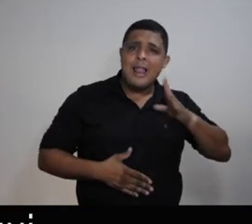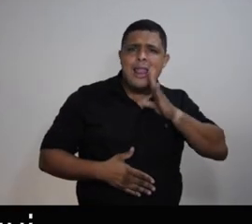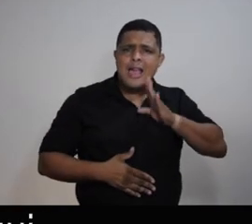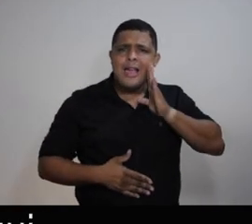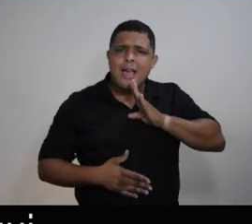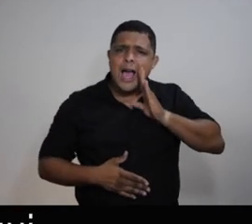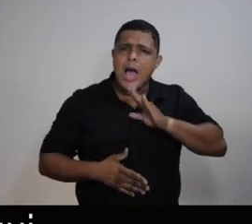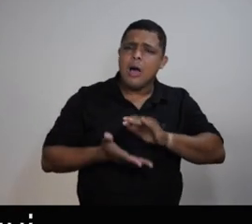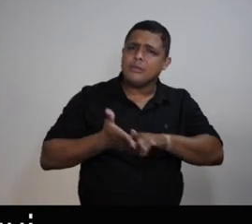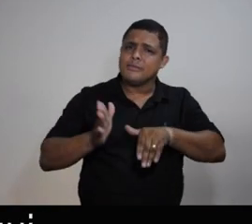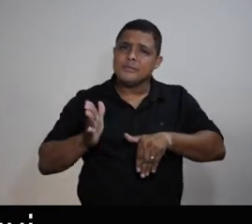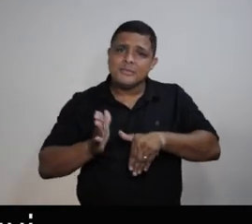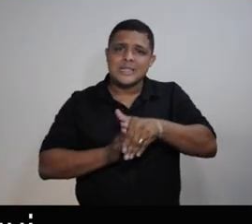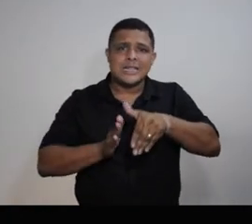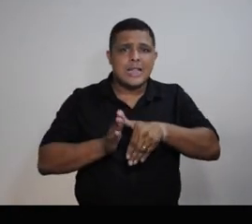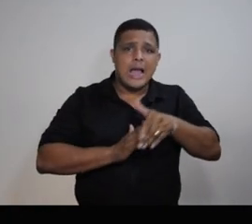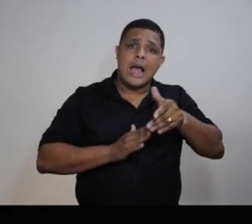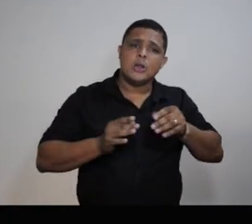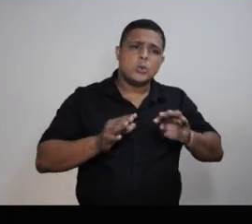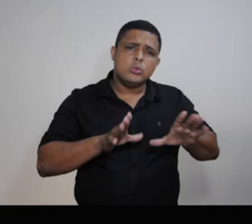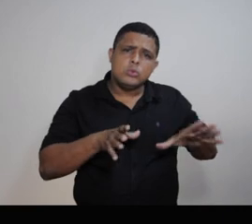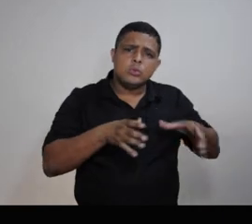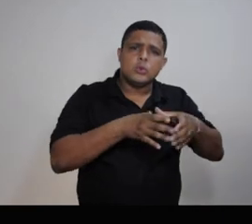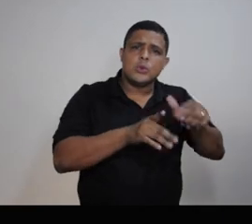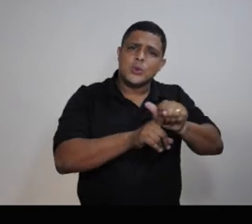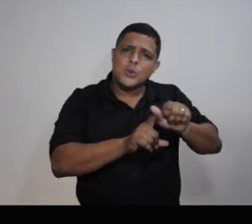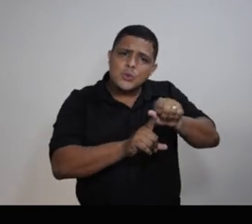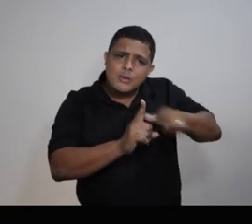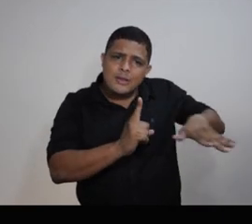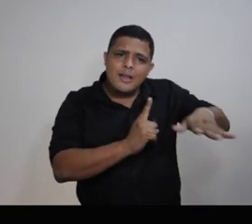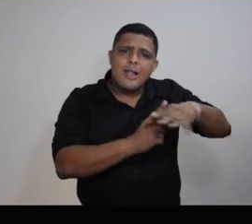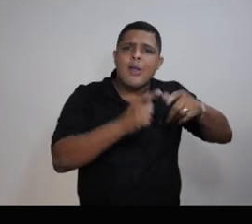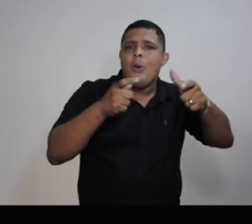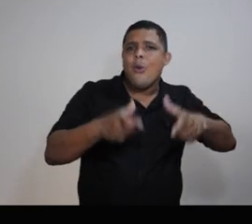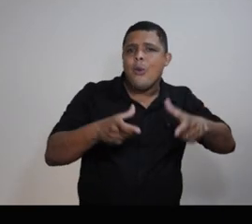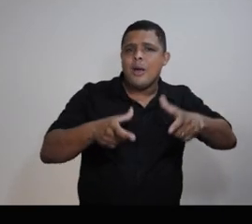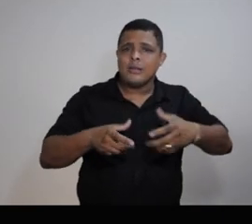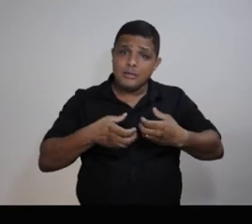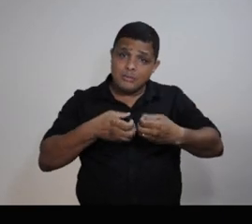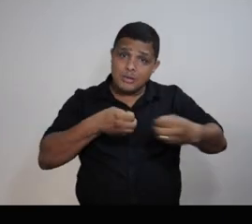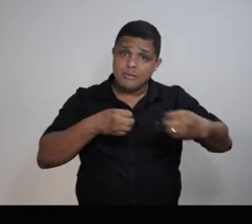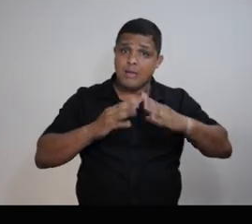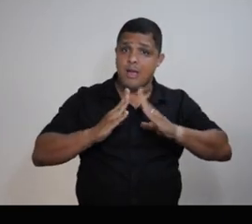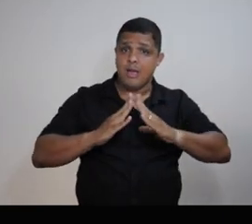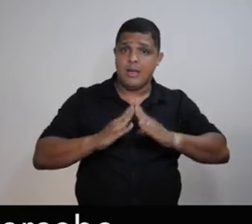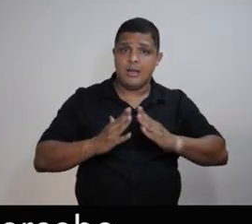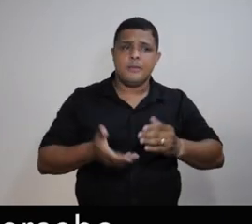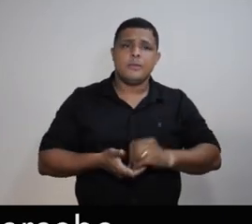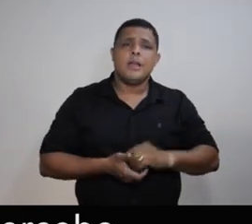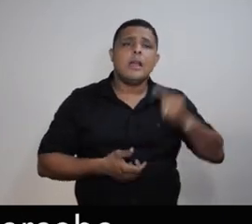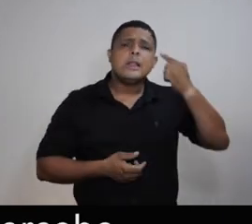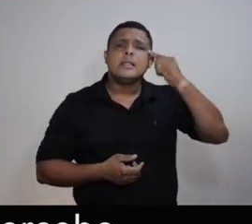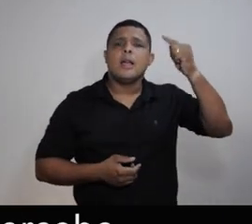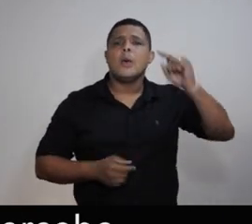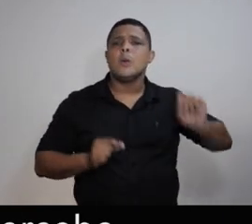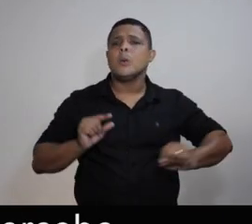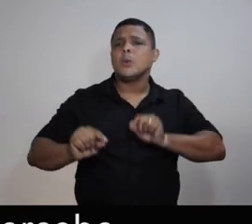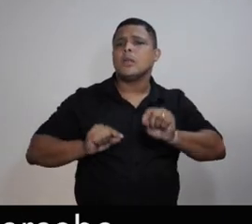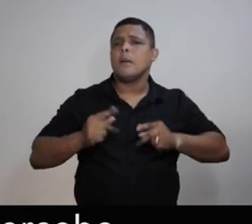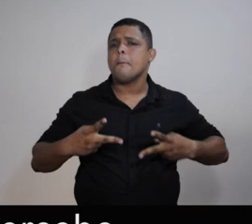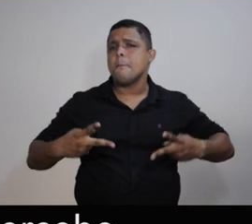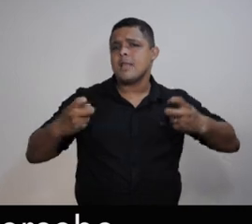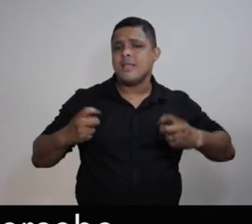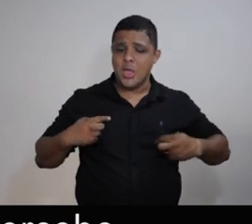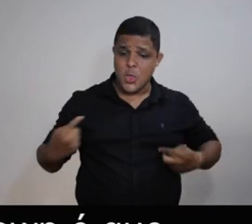acho que é legal de dar a dica aqui, se você quiser fazer na sua cidade, se quiser fazer aonde você morar, que é o seguinte: a ideia, o que a